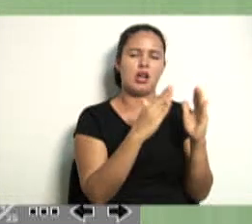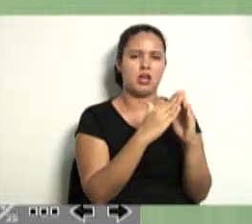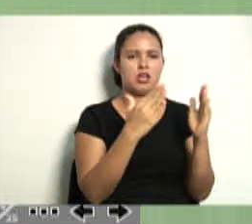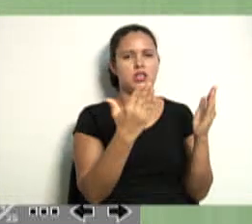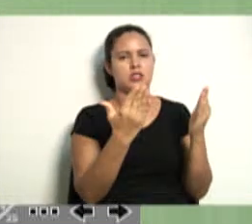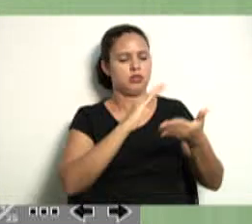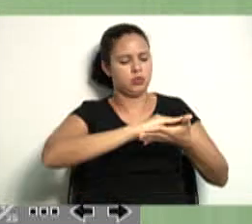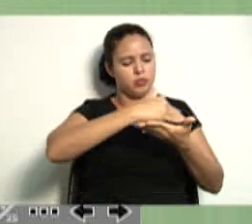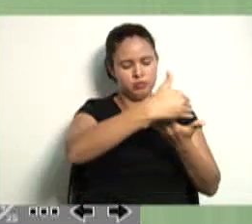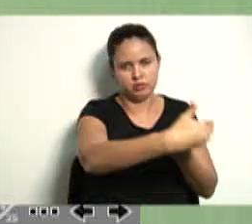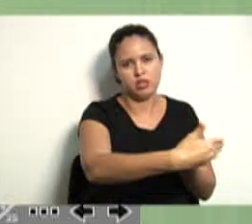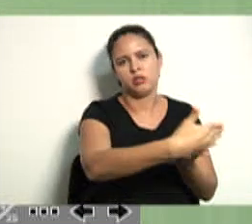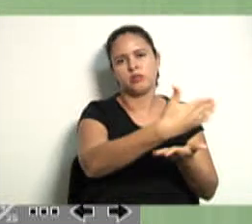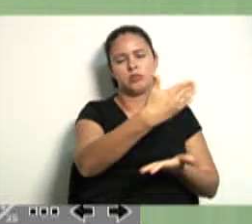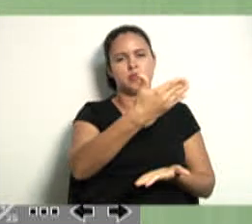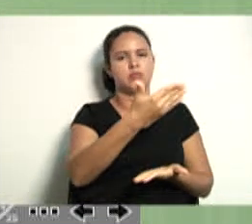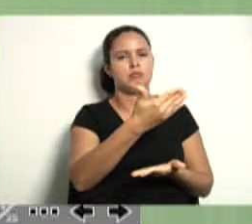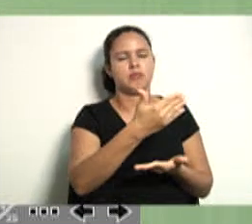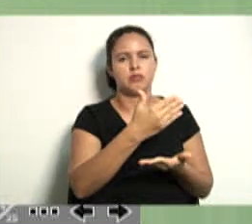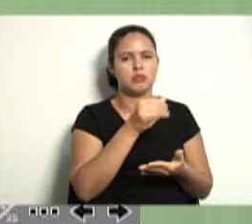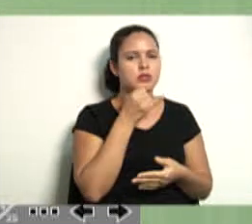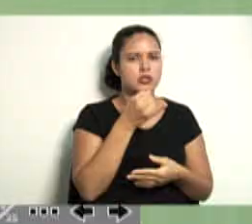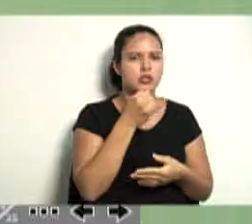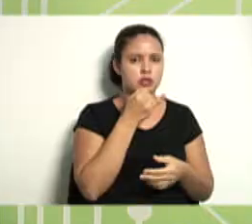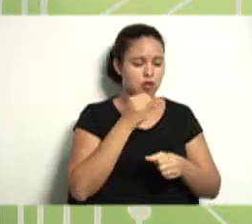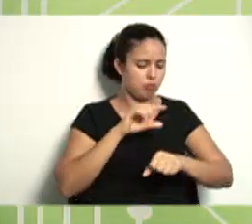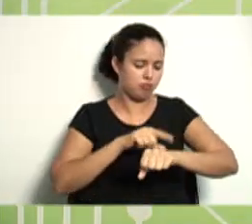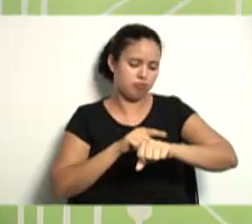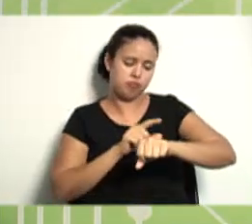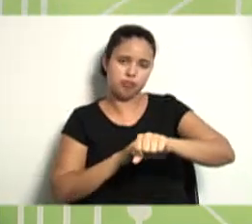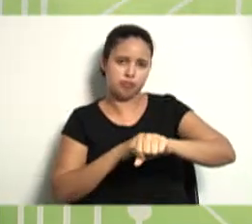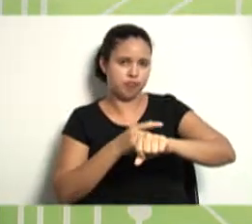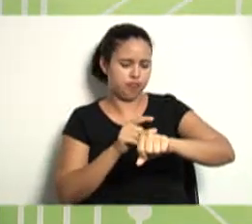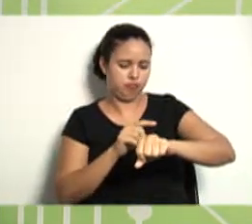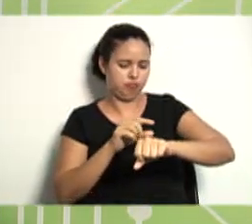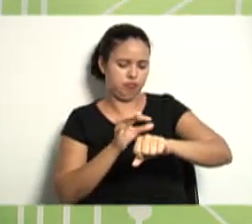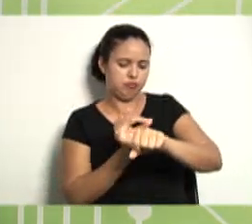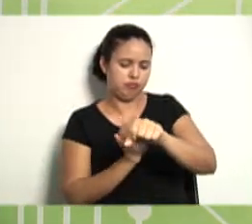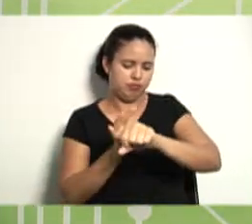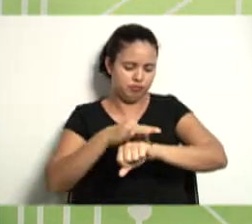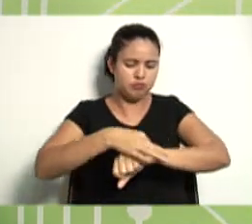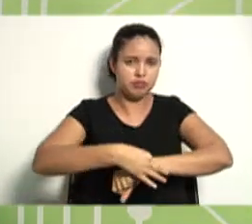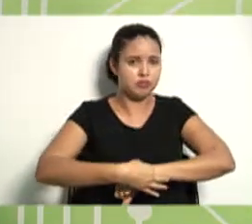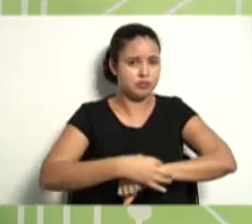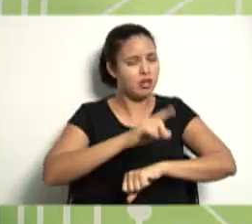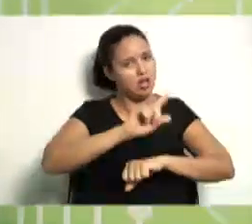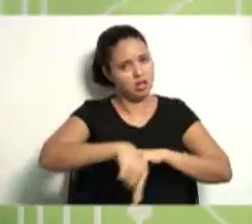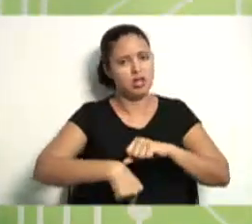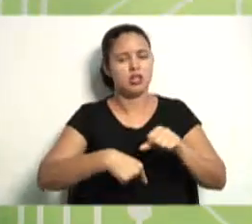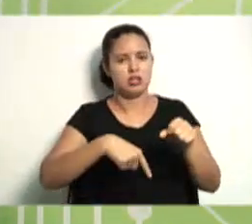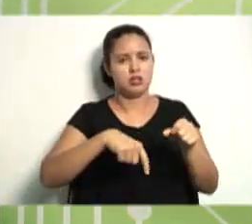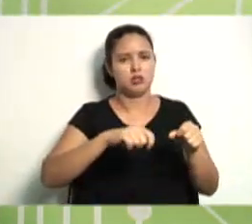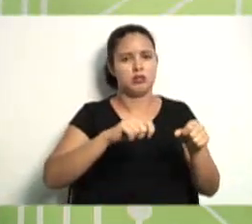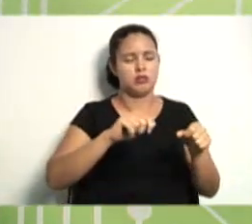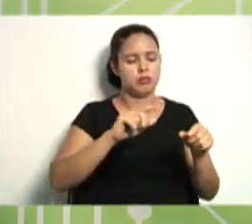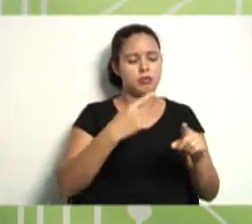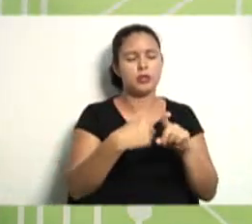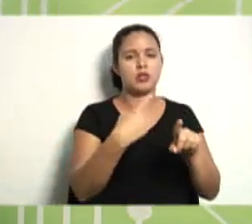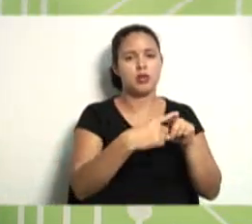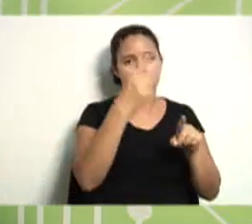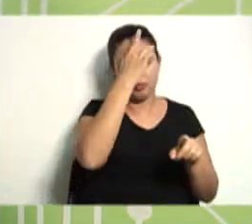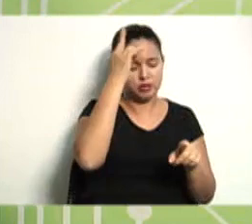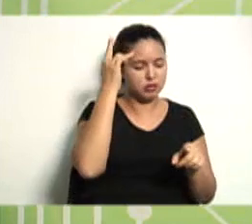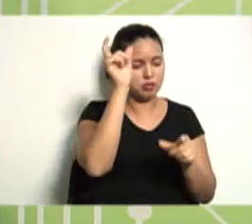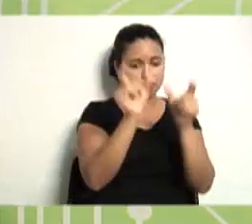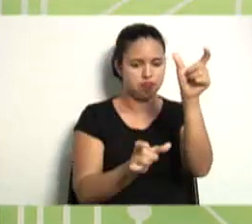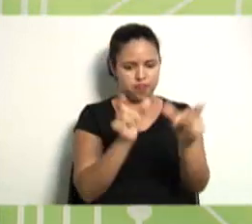este computador, como, por exemplo, esta pulseira, tudo isso é resultado de trabalho de muitas pessoas e